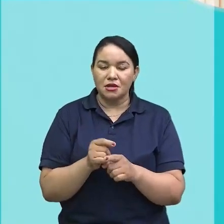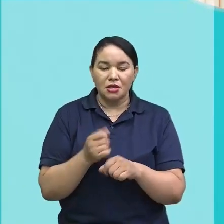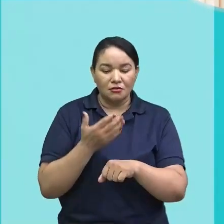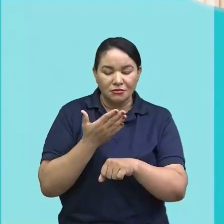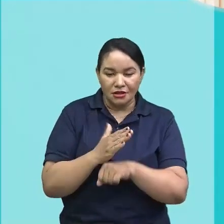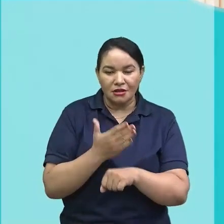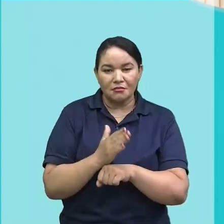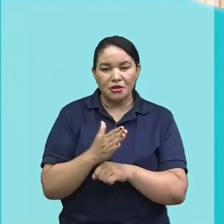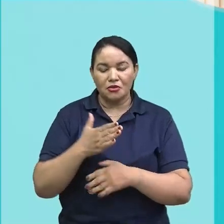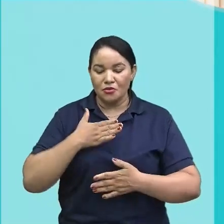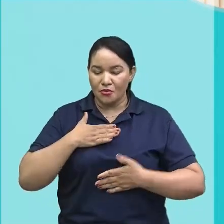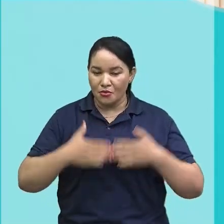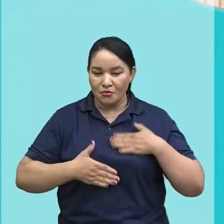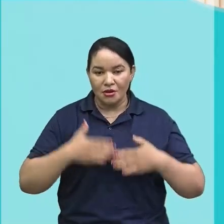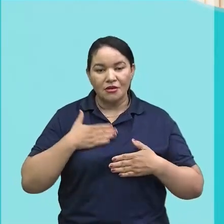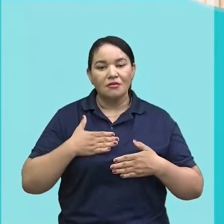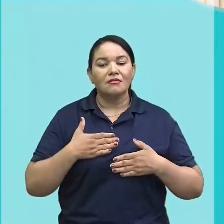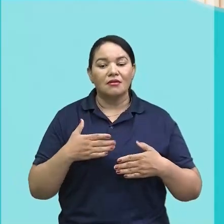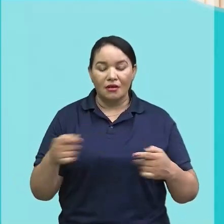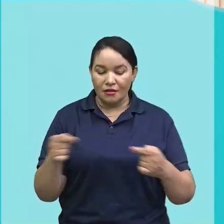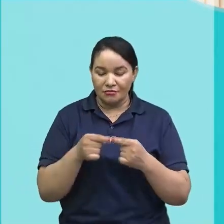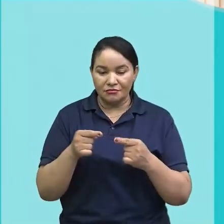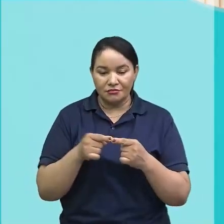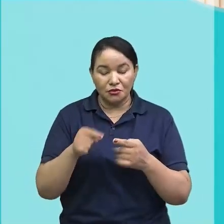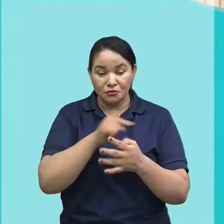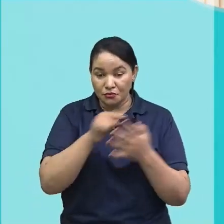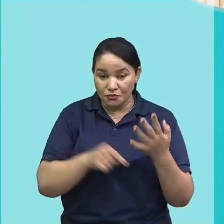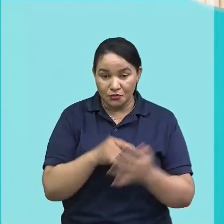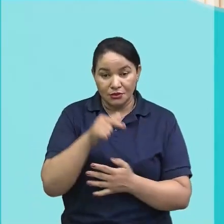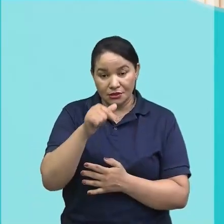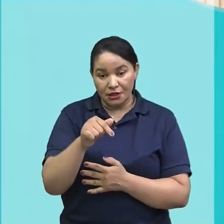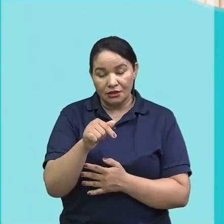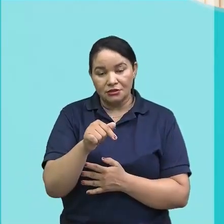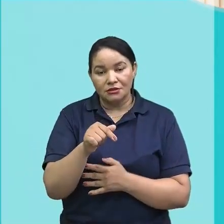movimentar, eu estou trabalhando aqueles 7 pontos. Porém, eu posso